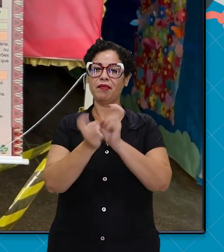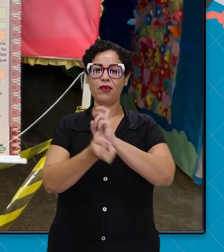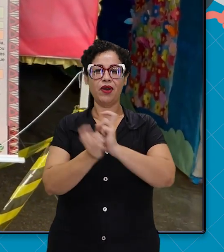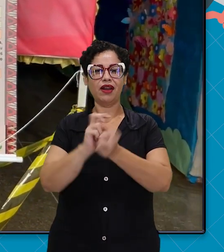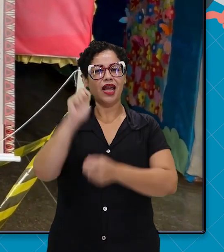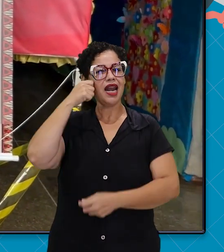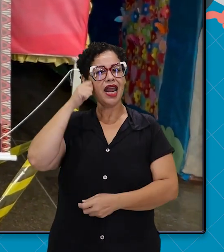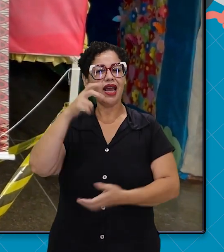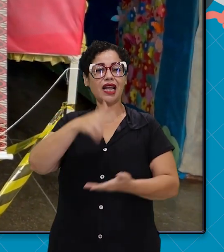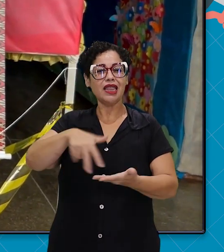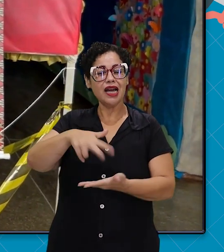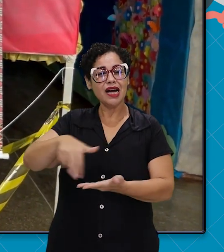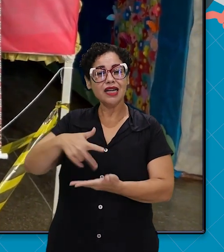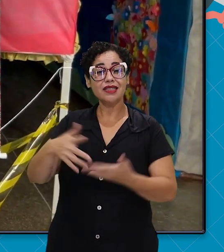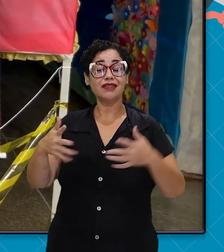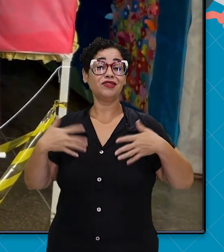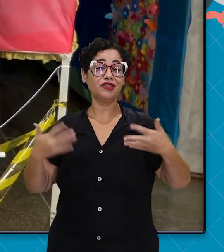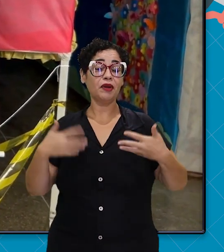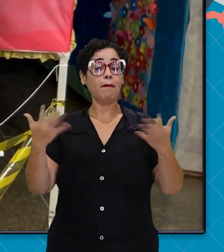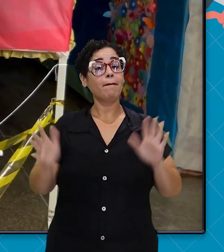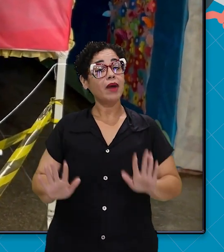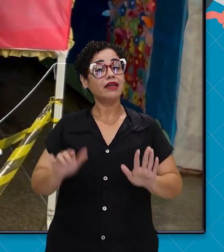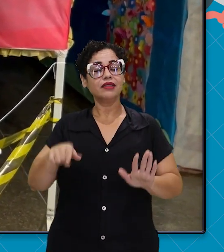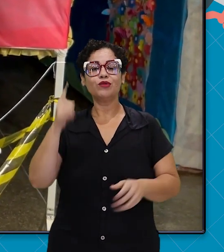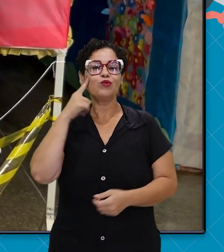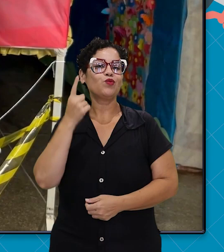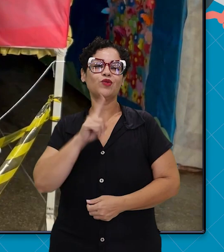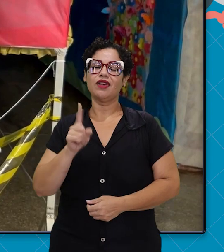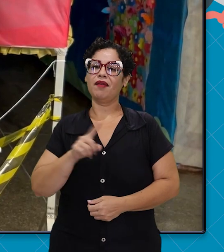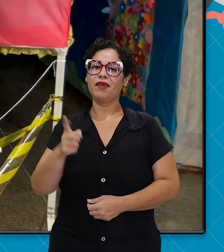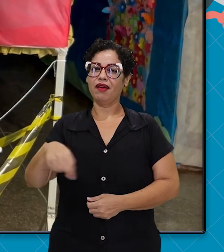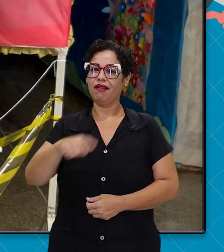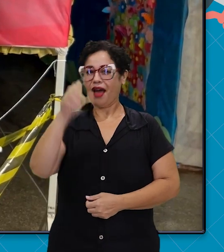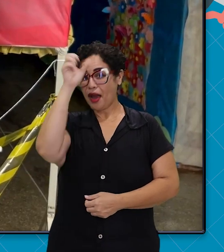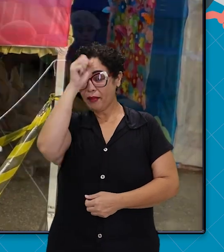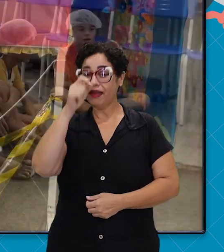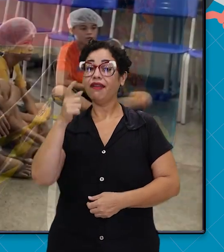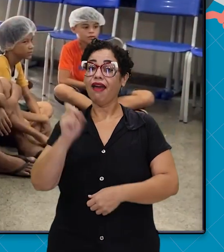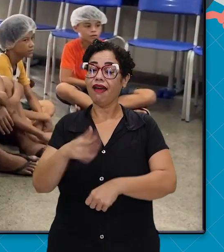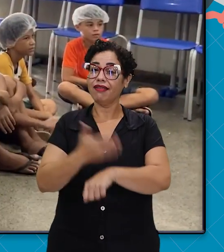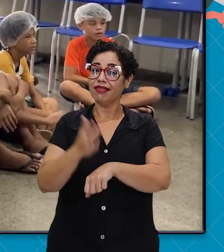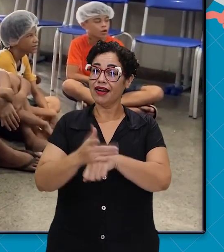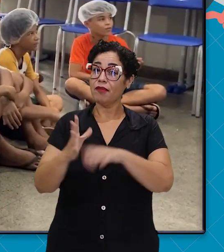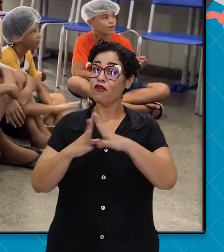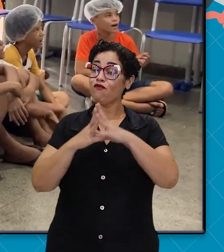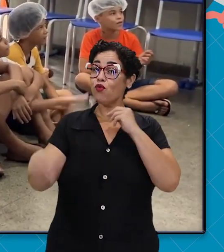estavam dançando e se divertiam, só que eles não sabiam que estavam aprendendo os golpes para sair da senzala.